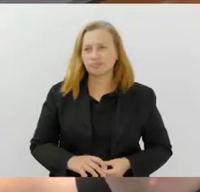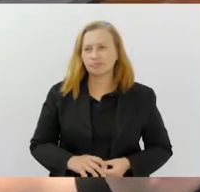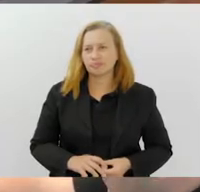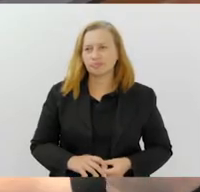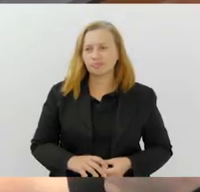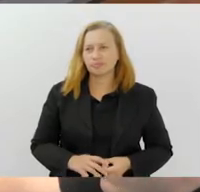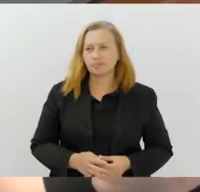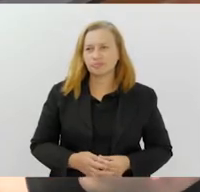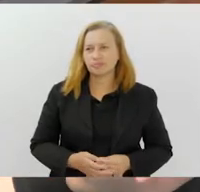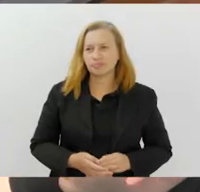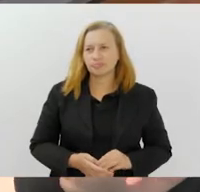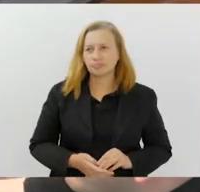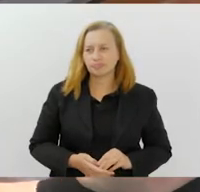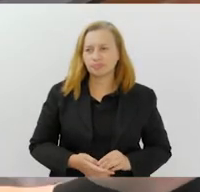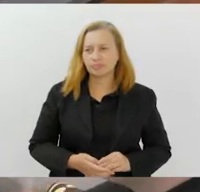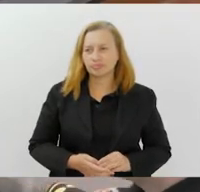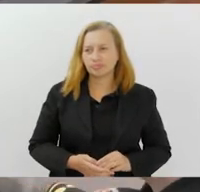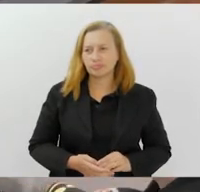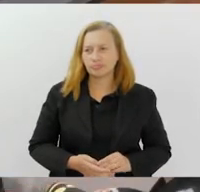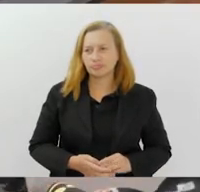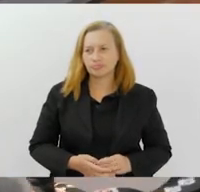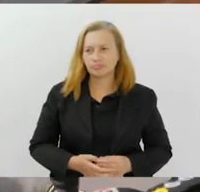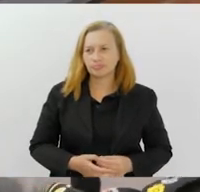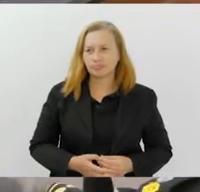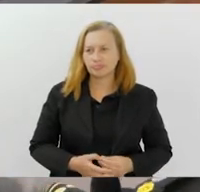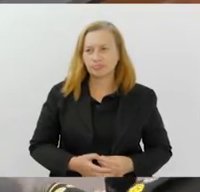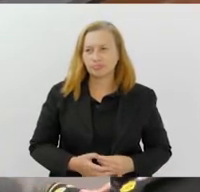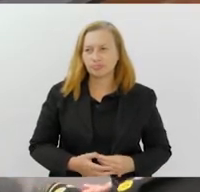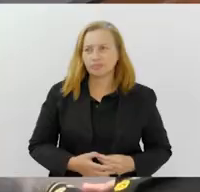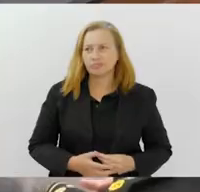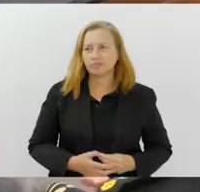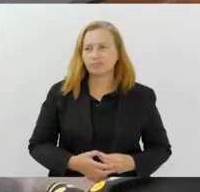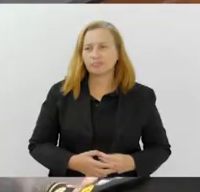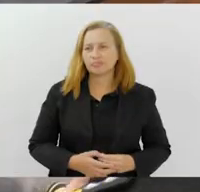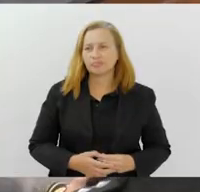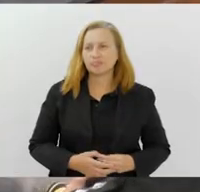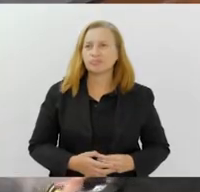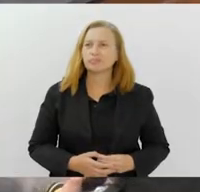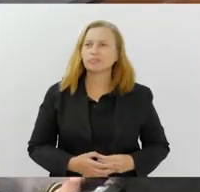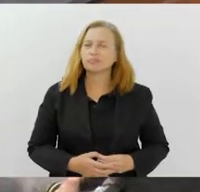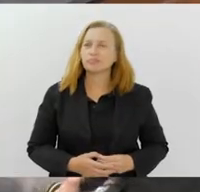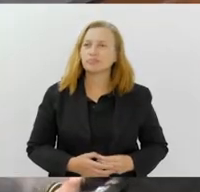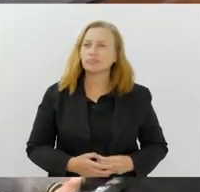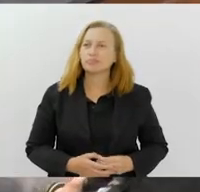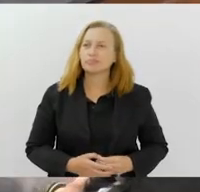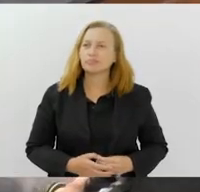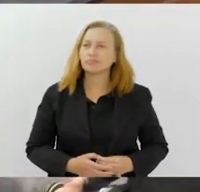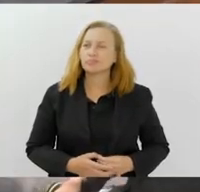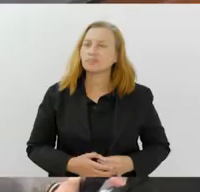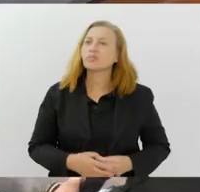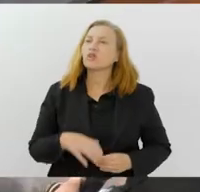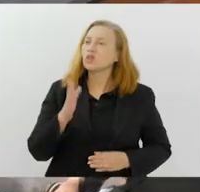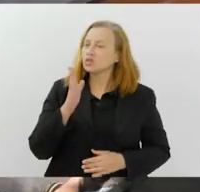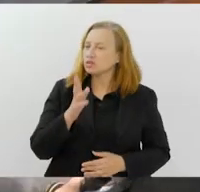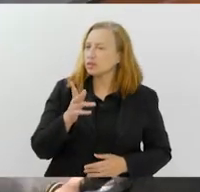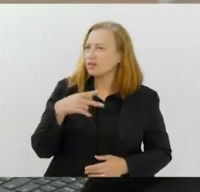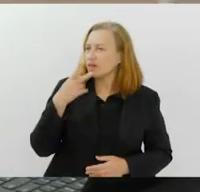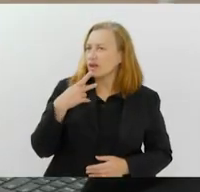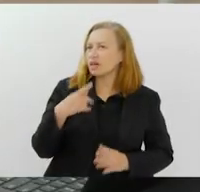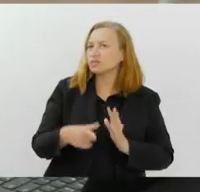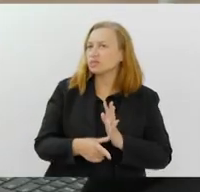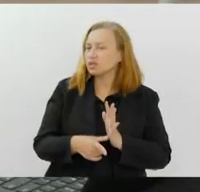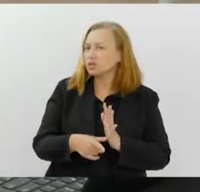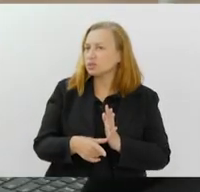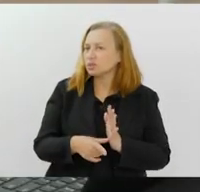agdan tá sendo gravado eh aquele aquela situação que eu tinha comentado no início de